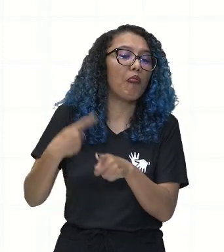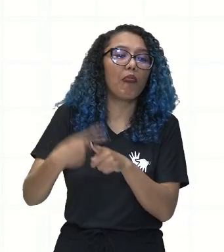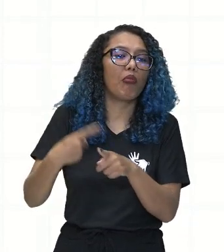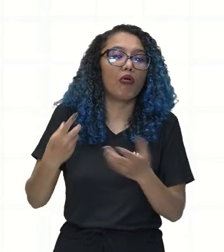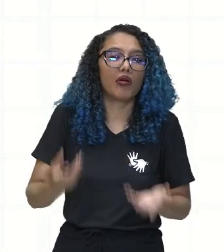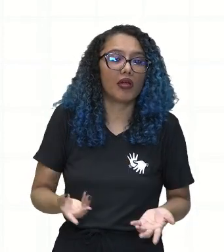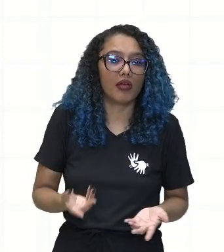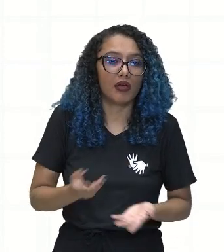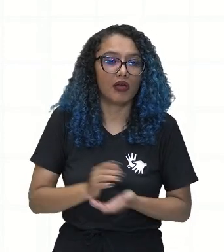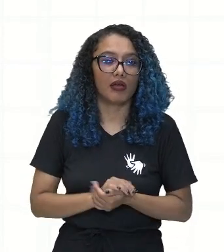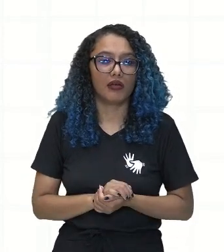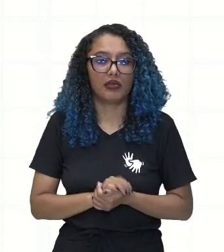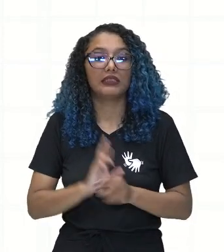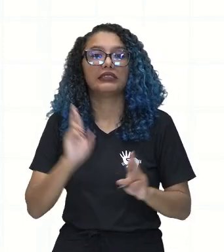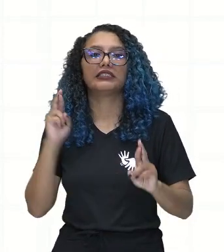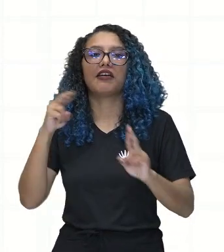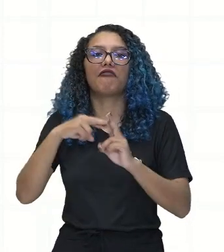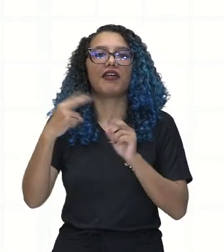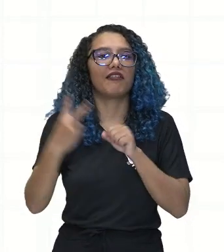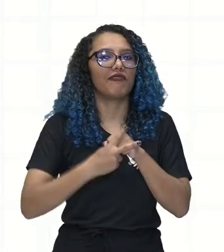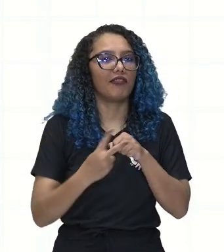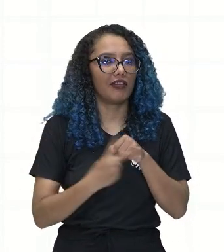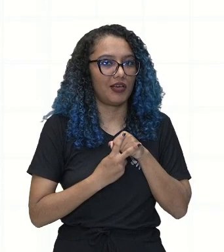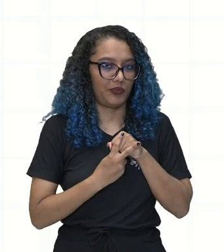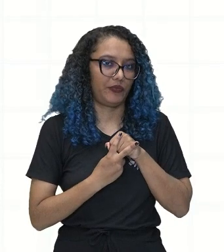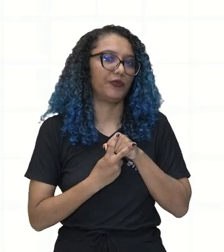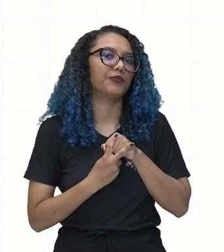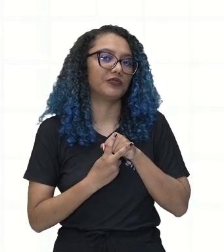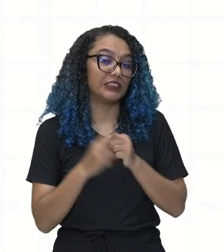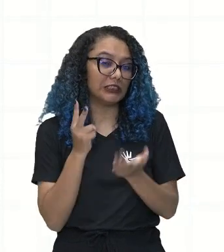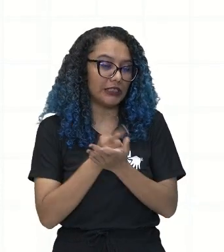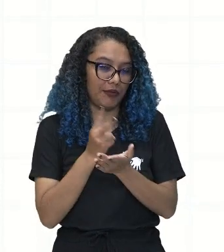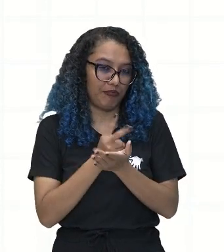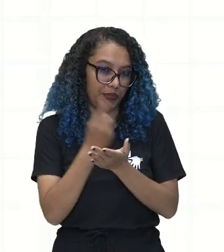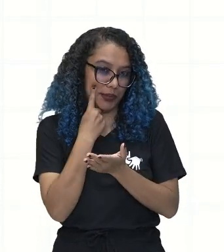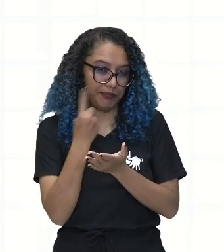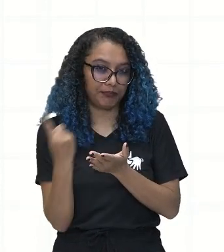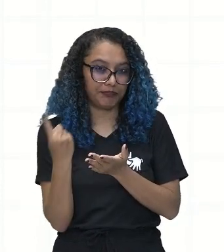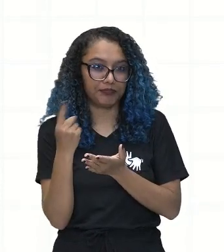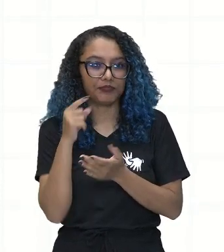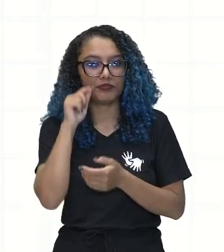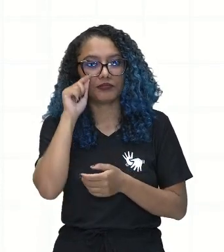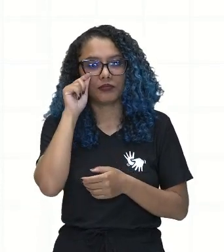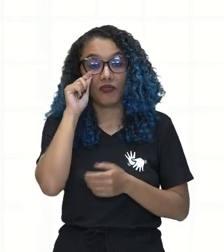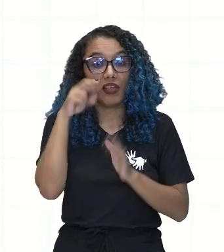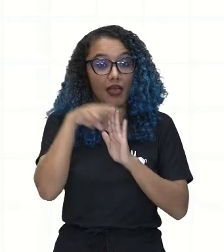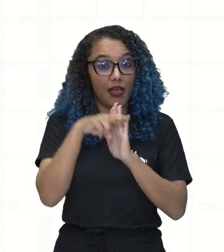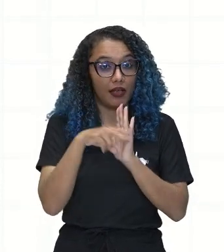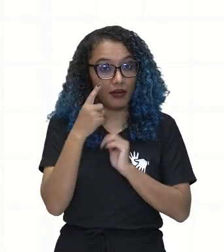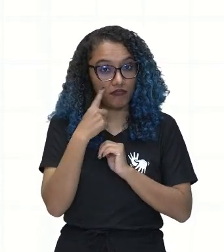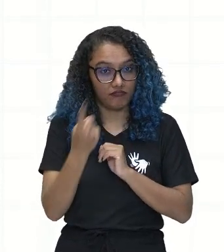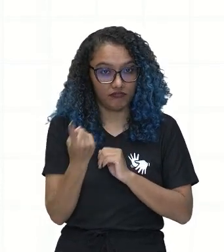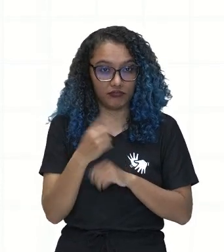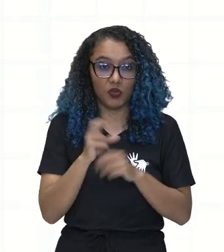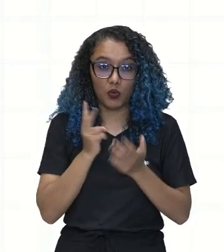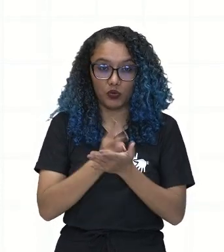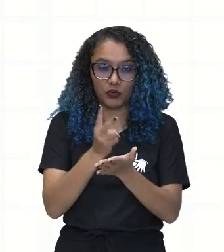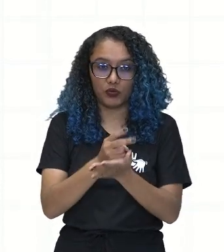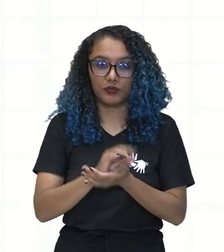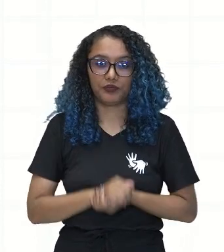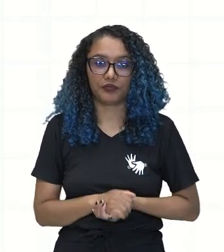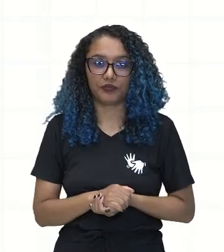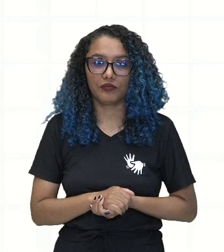relacionado ao verbo, sempre, tá bom? Muito bem, vamos lá, prosseguindo, olha só, falar